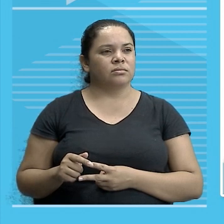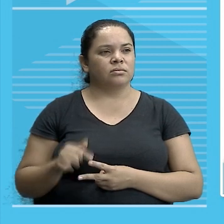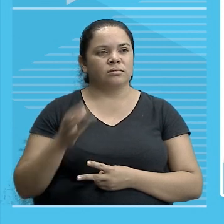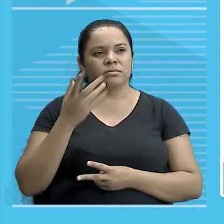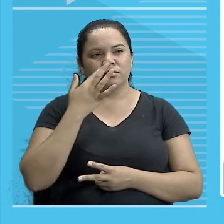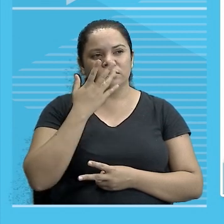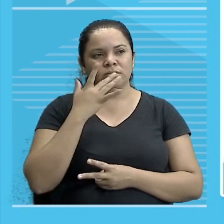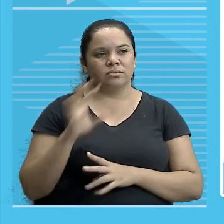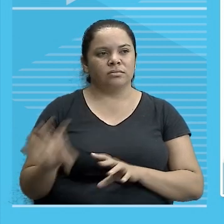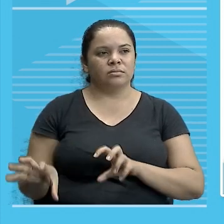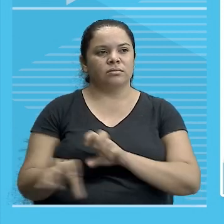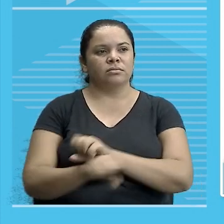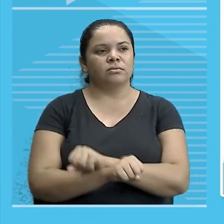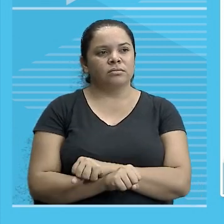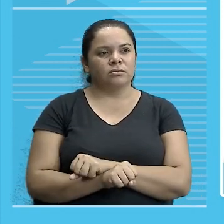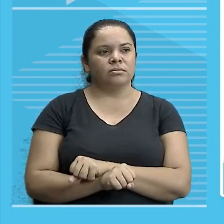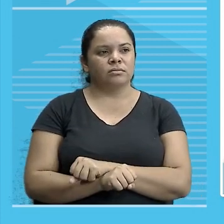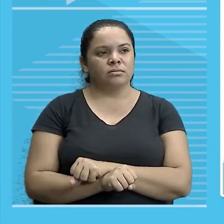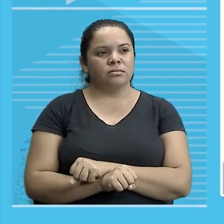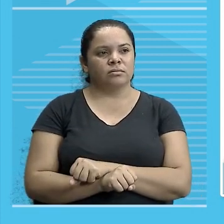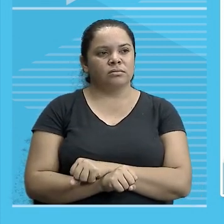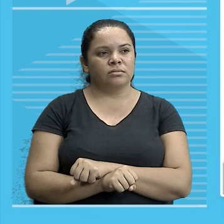tá?